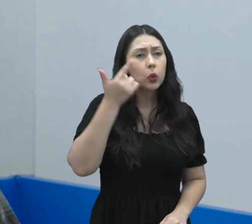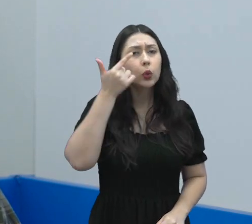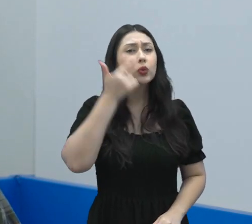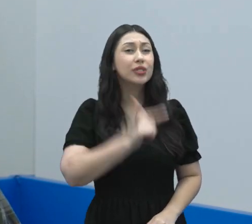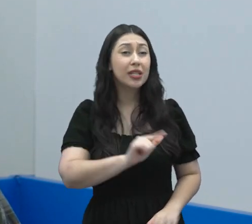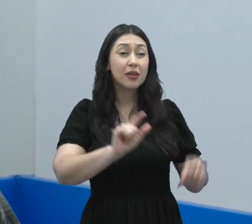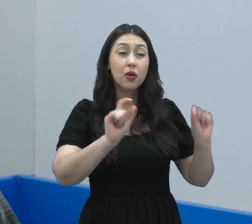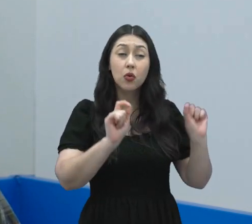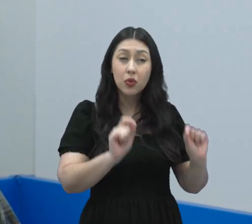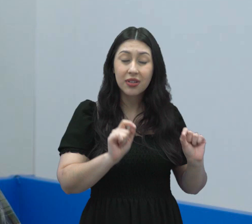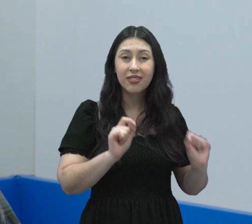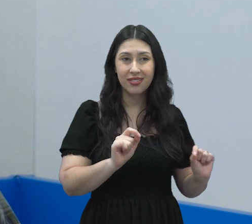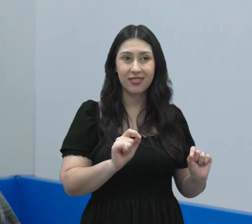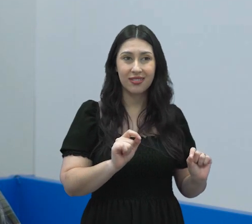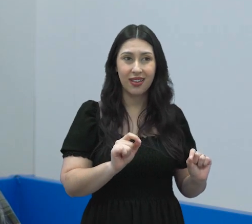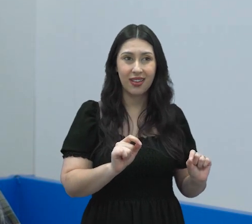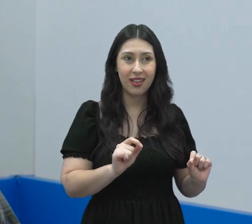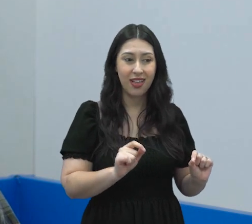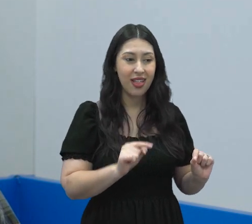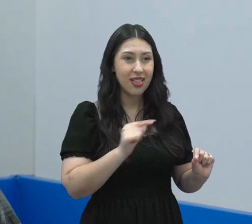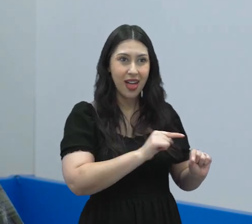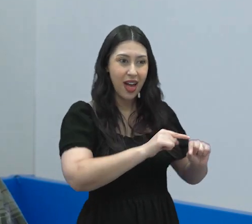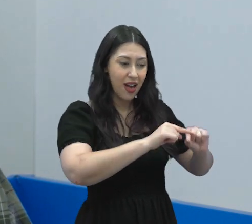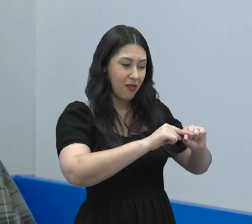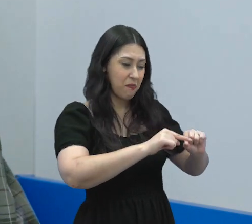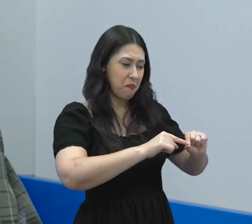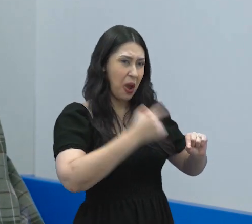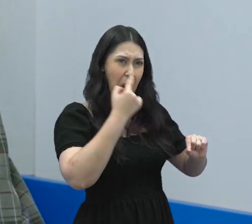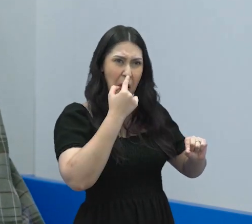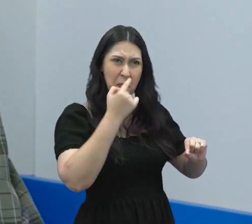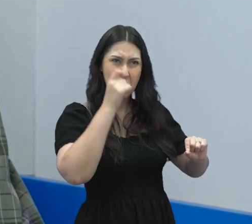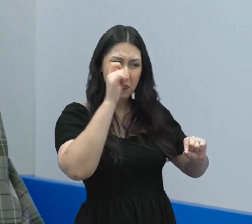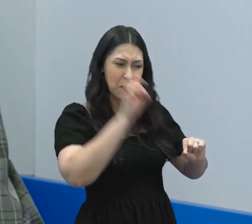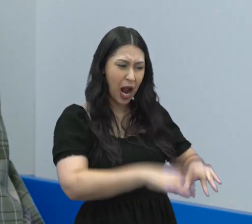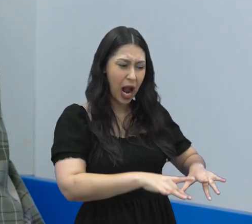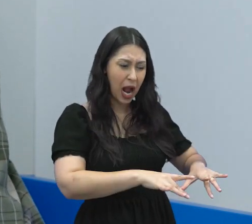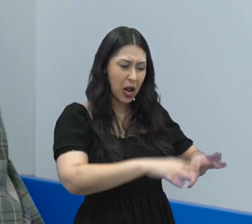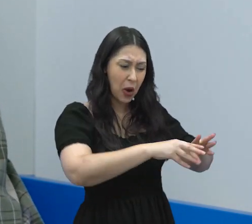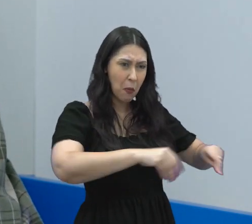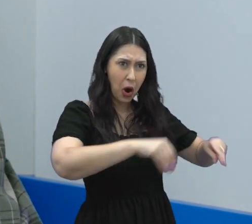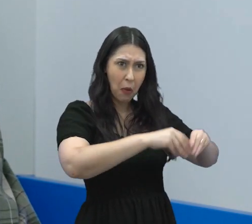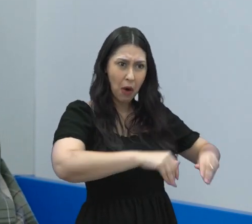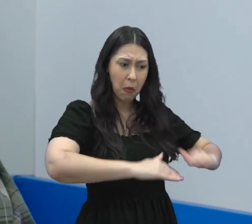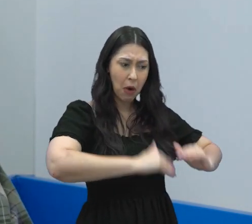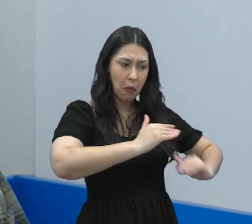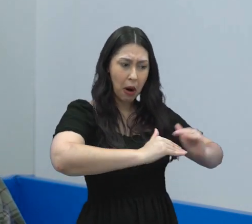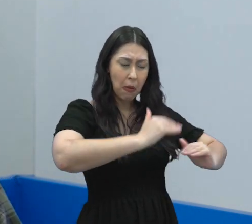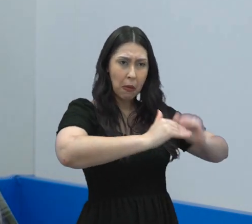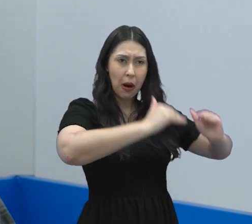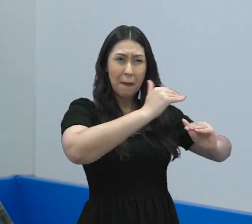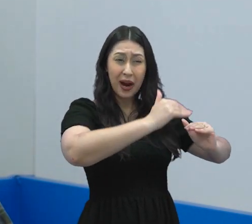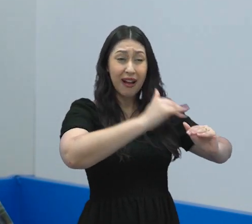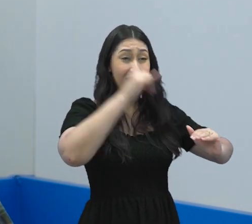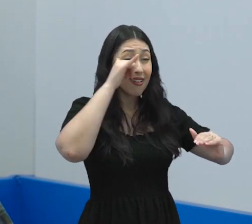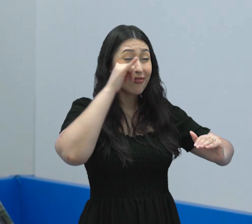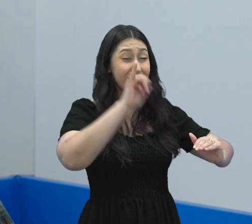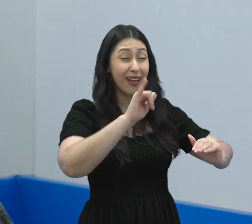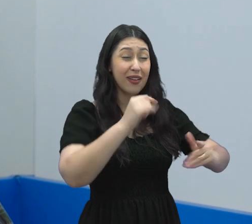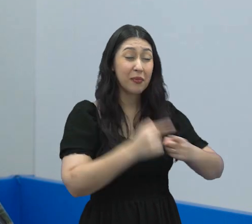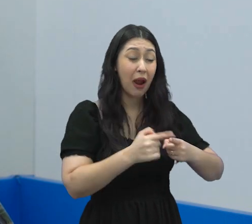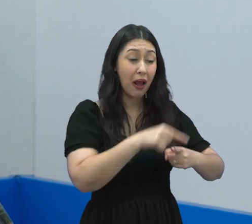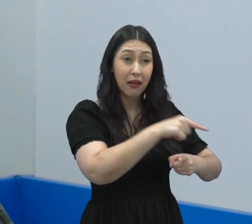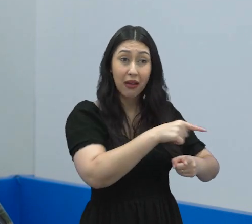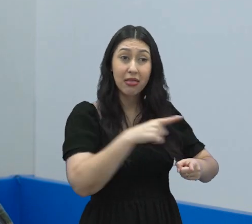ir diminuindo o uso do aterro sanitário. Porque o aterro sanitário ele tem uma